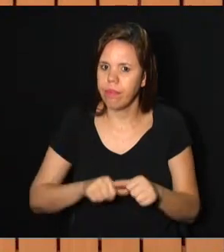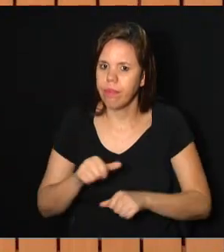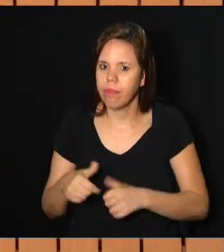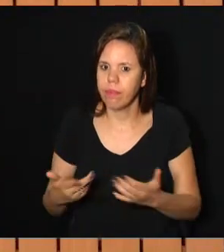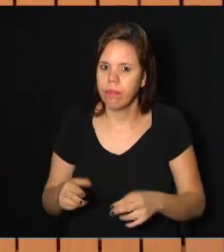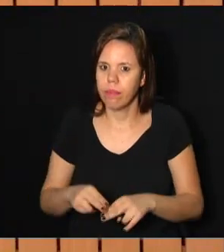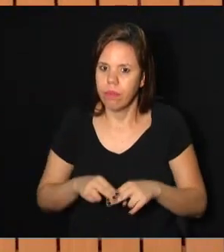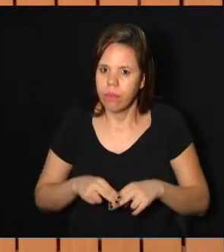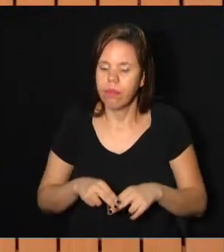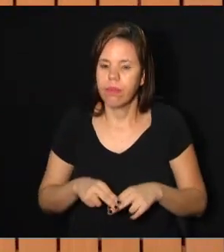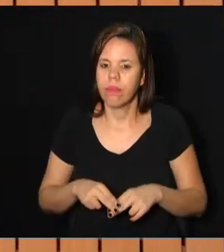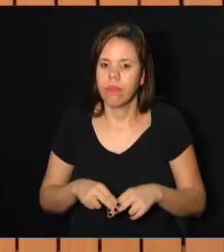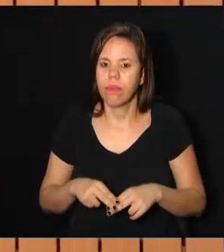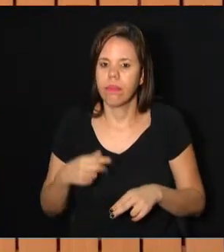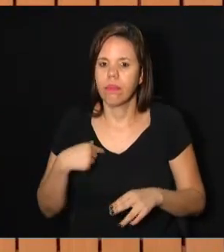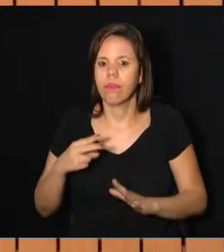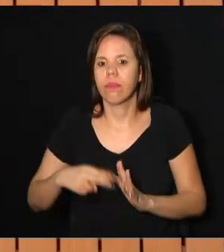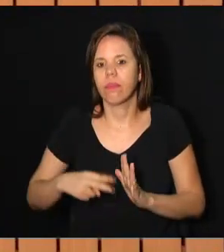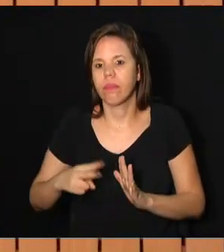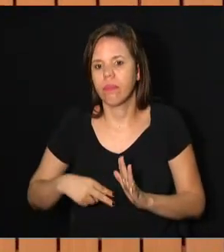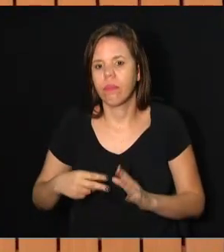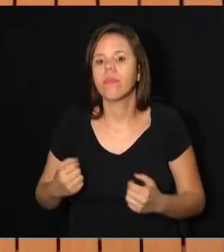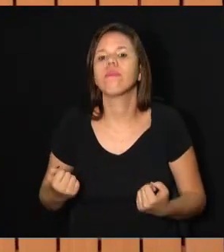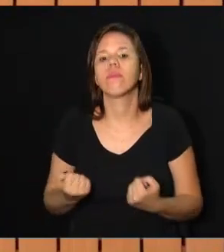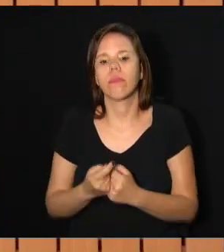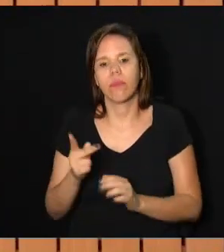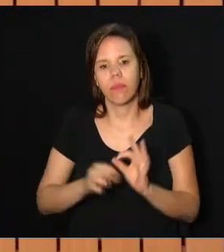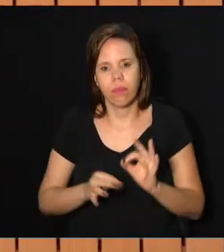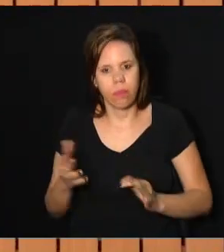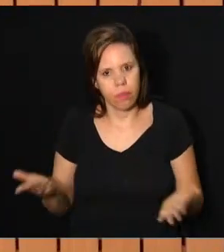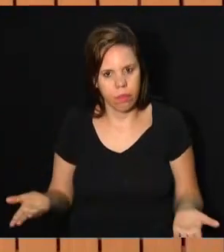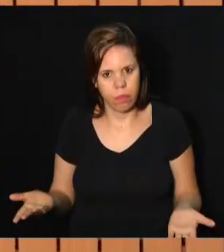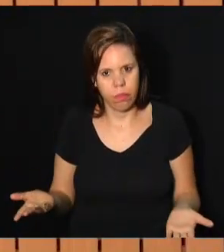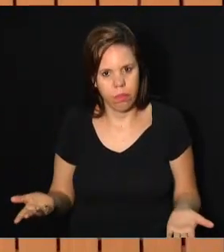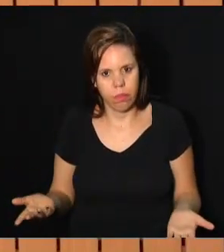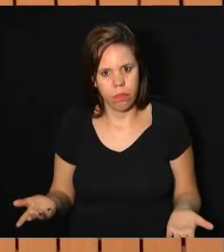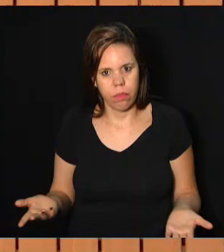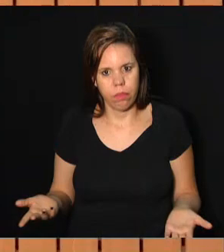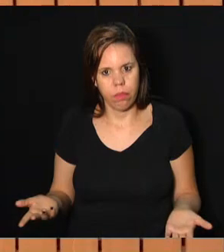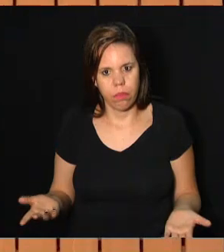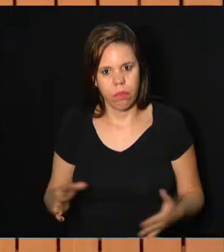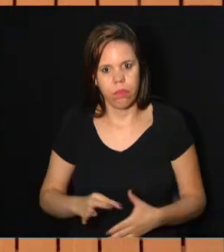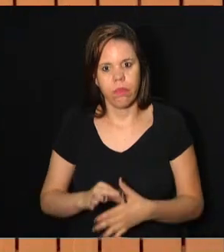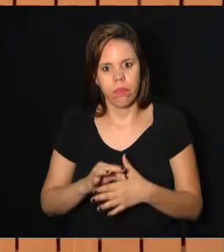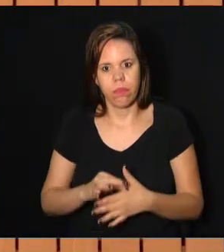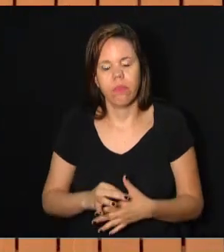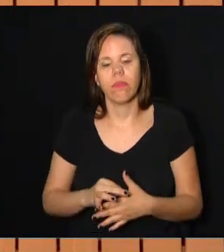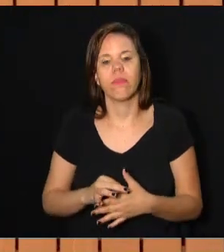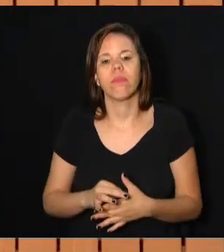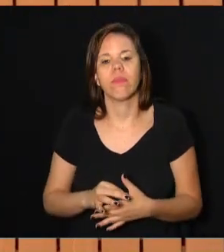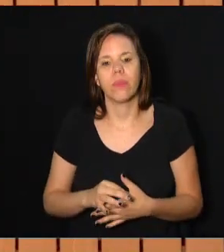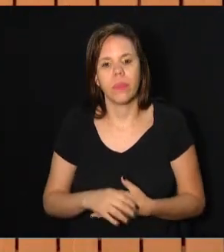isso, eu fui o relator e sou favorável ao projeto. Em relação ao projeto da